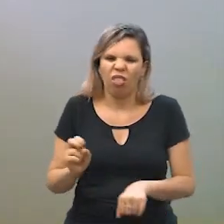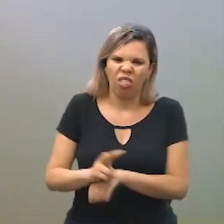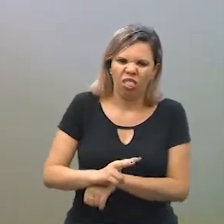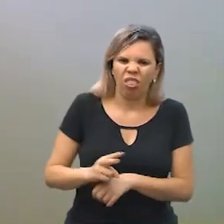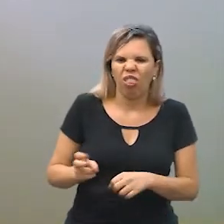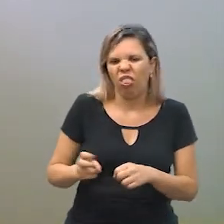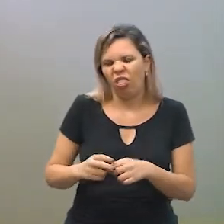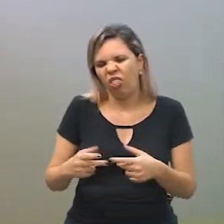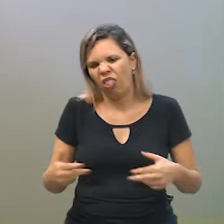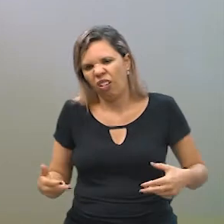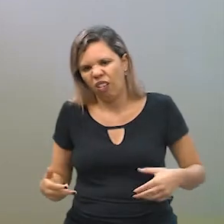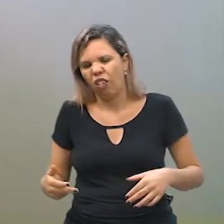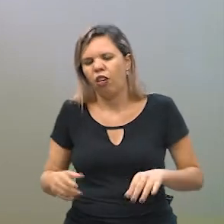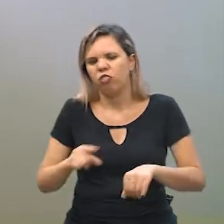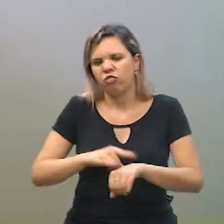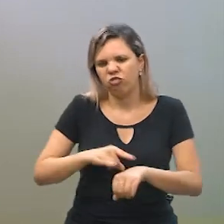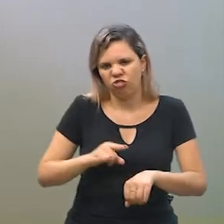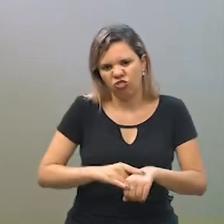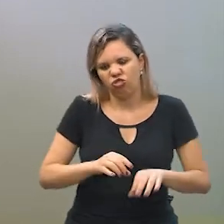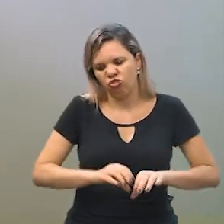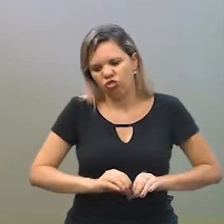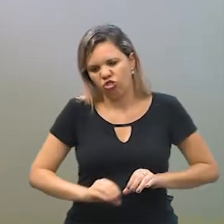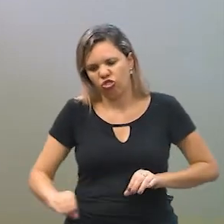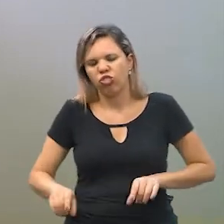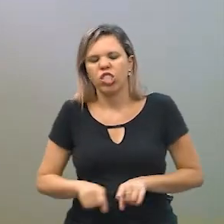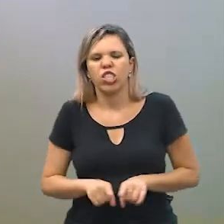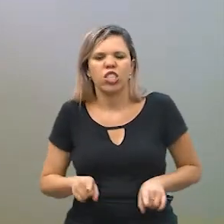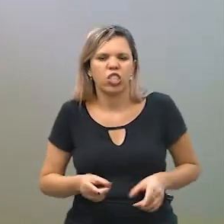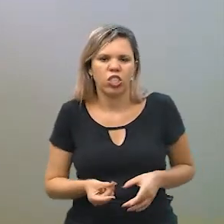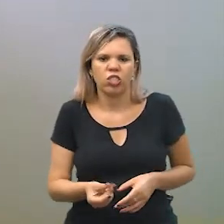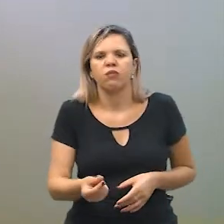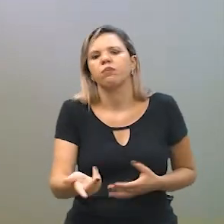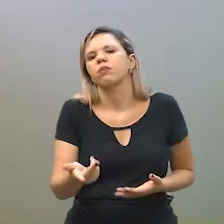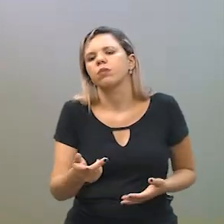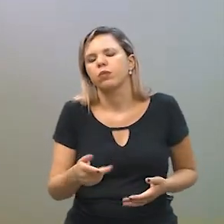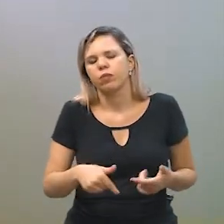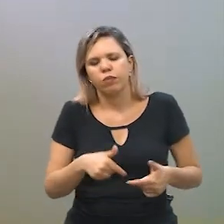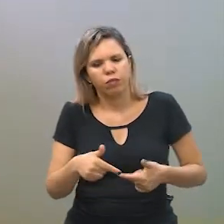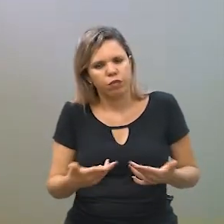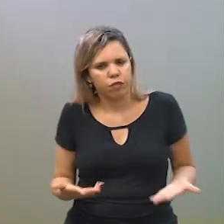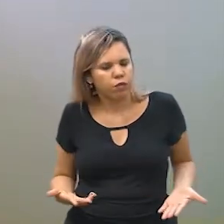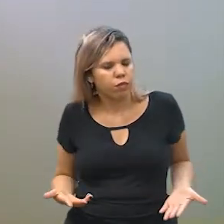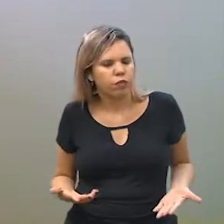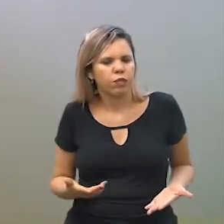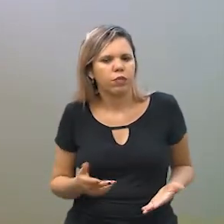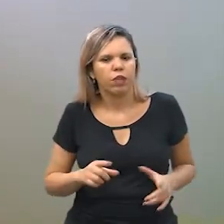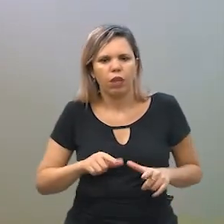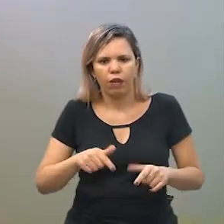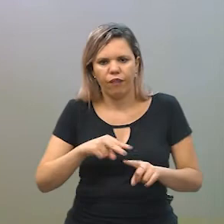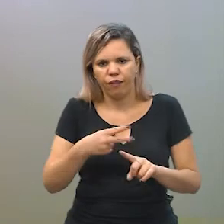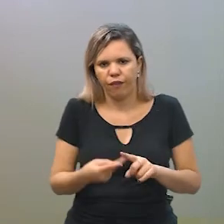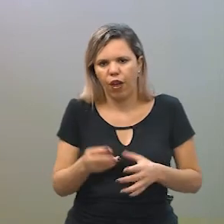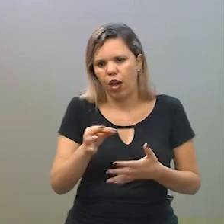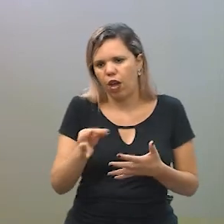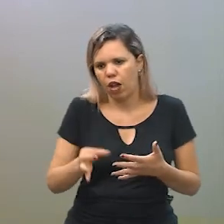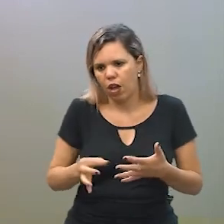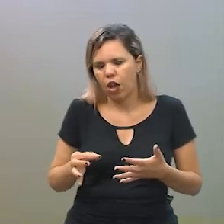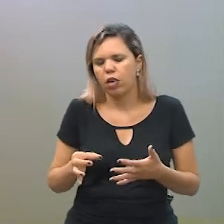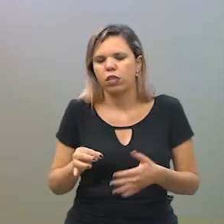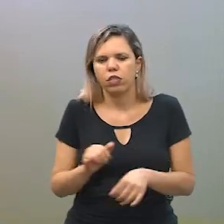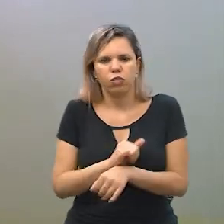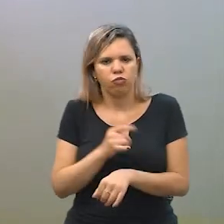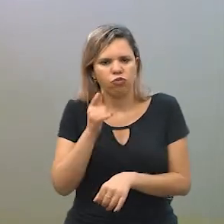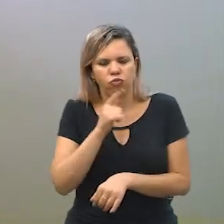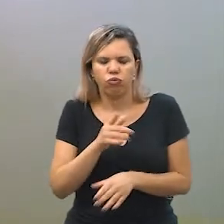urinária e rastrear e tratar essa infecção urinária durante a gestação. Então, tem várias medidas, eu não